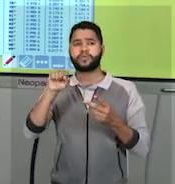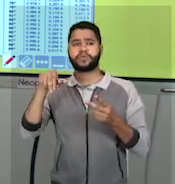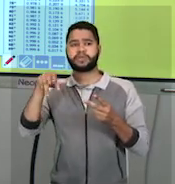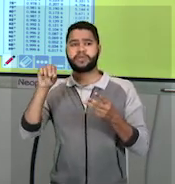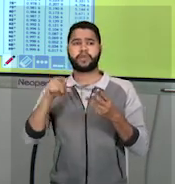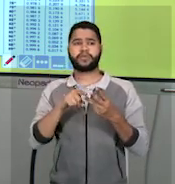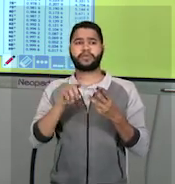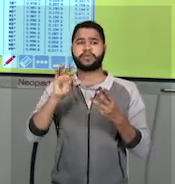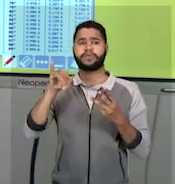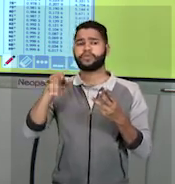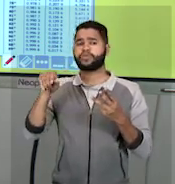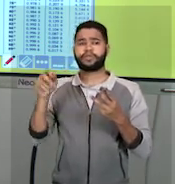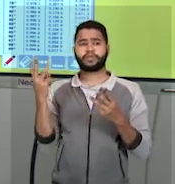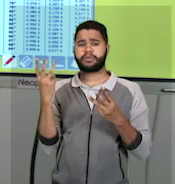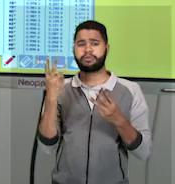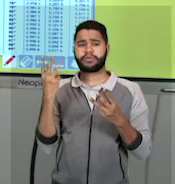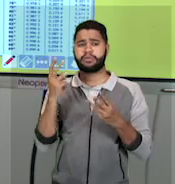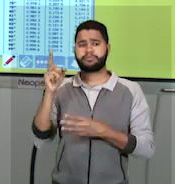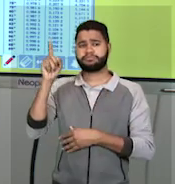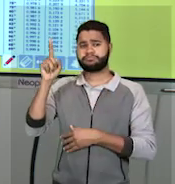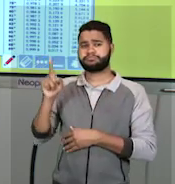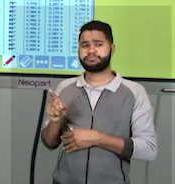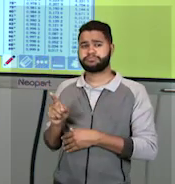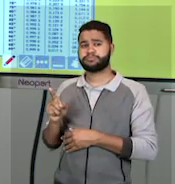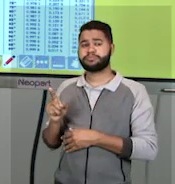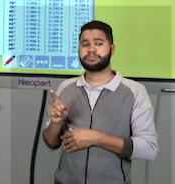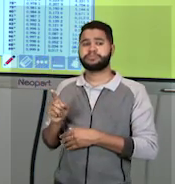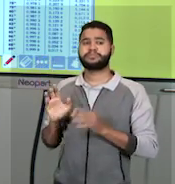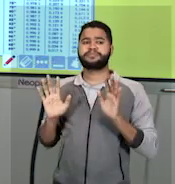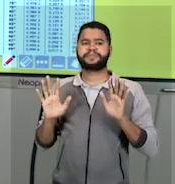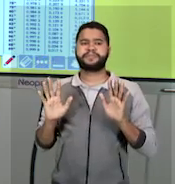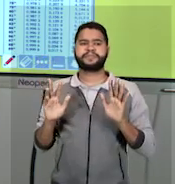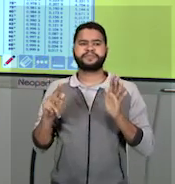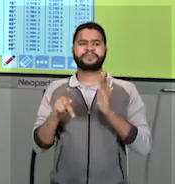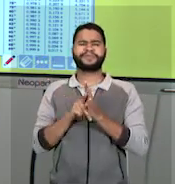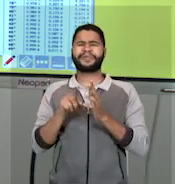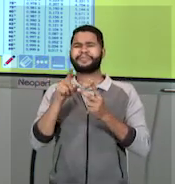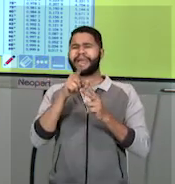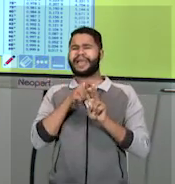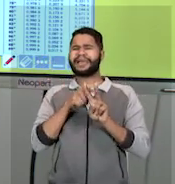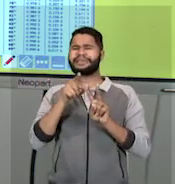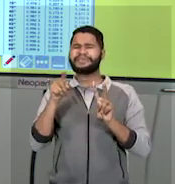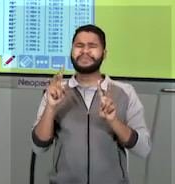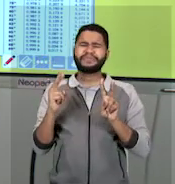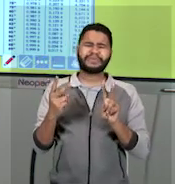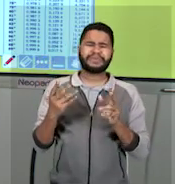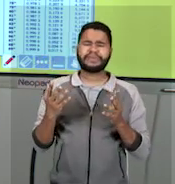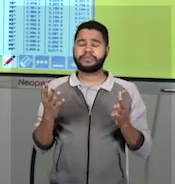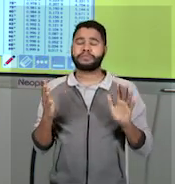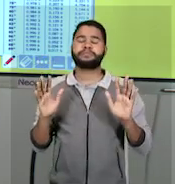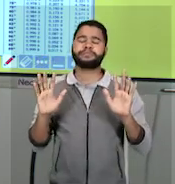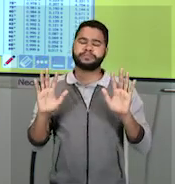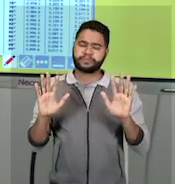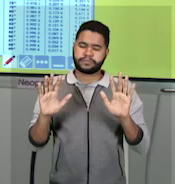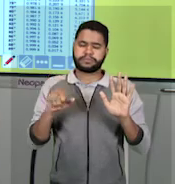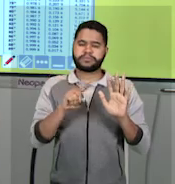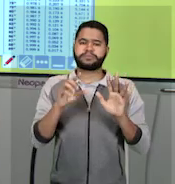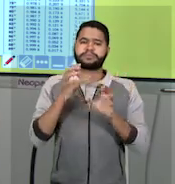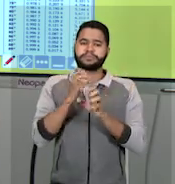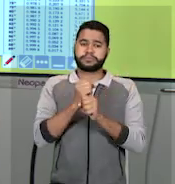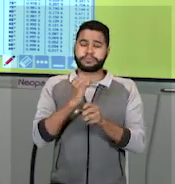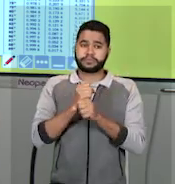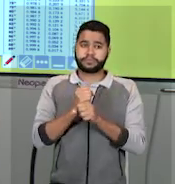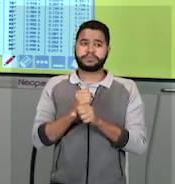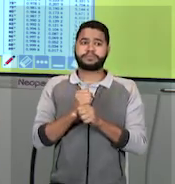O de 45 está aqui, ó. Tá aqui, ó. Só que, pessoal, mas lá está a raiz de 2, não sei o quê, não sei o quê. Só que se você for fazer o cálculo raiz de 2